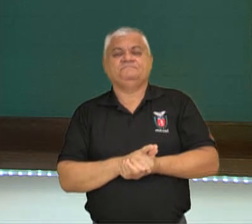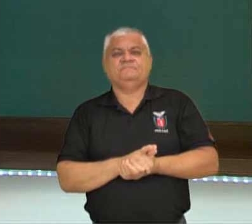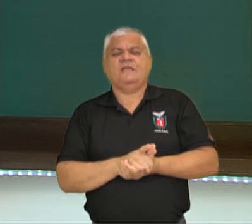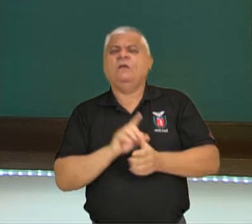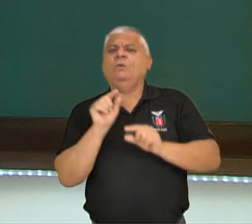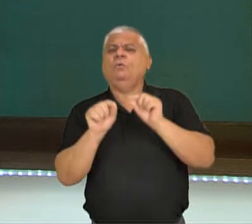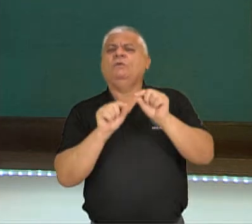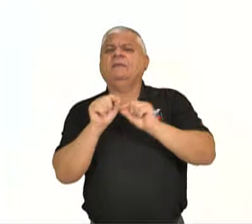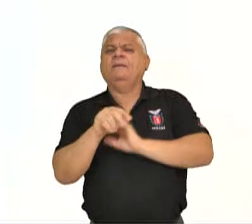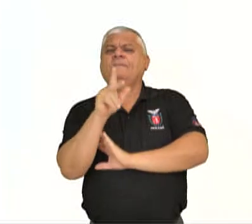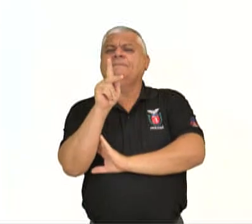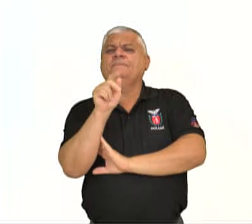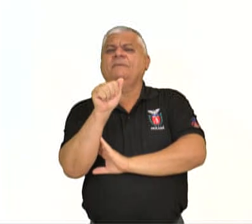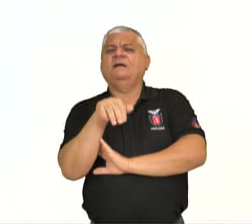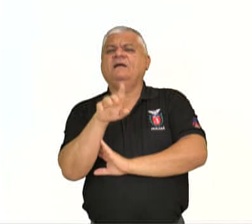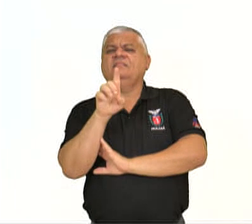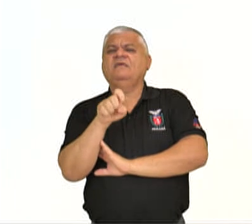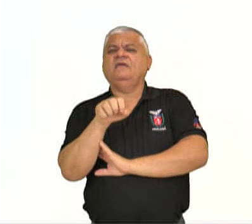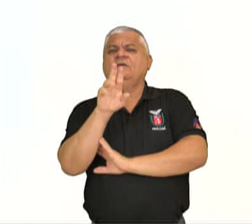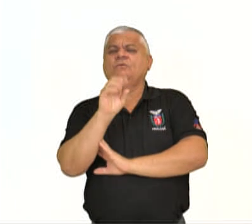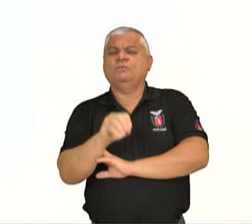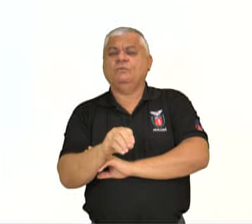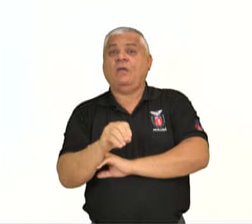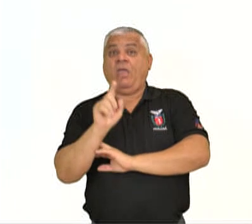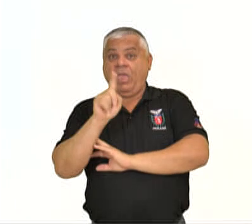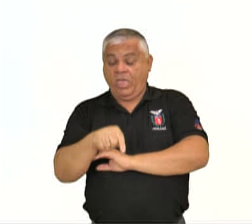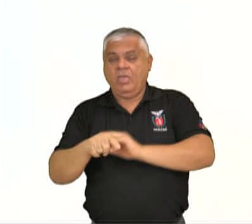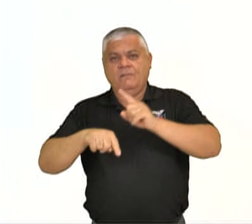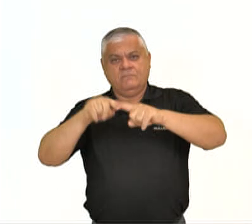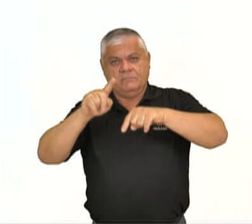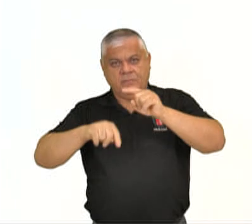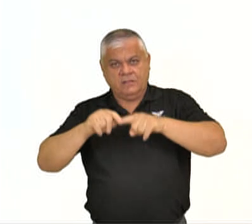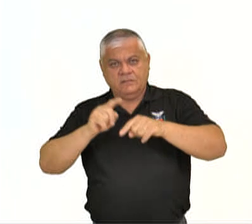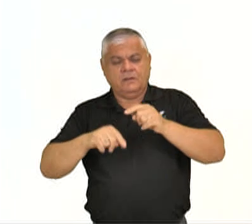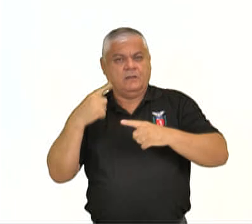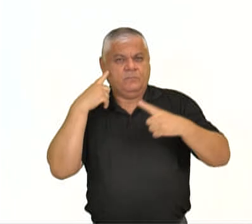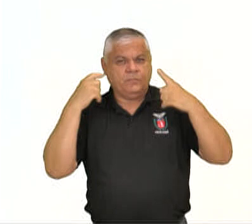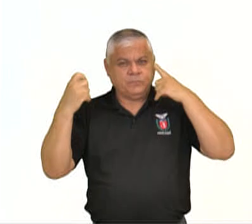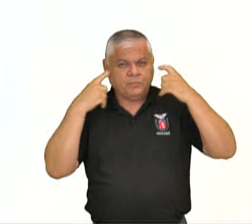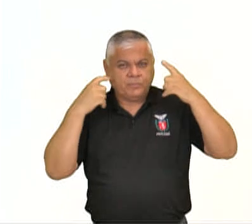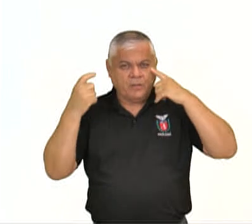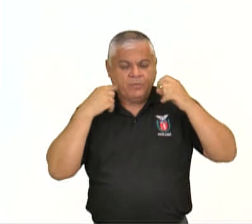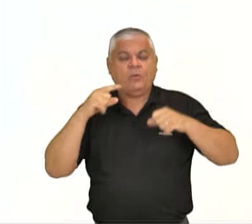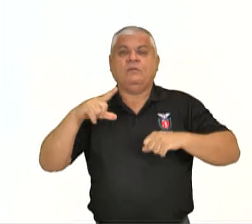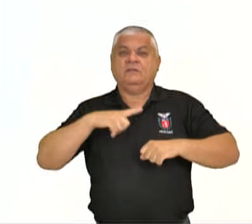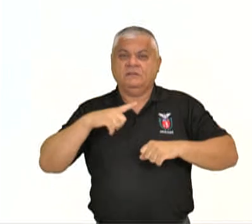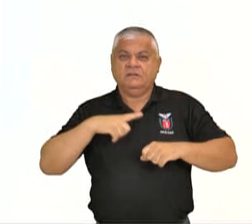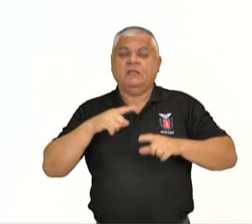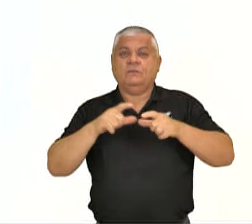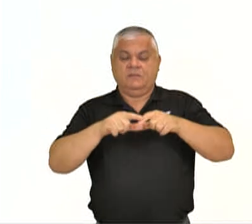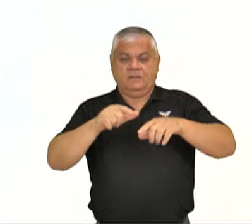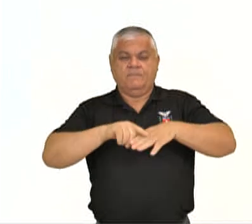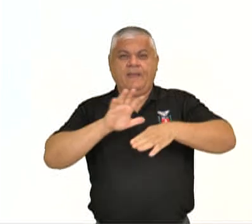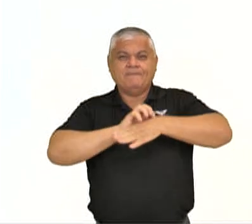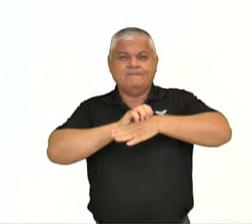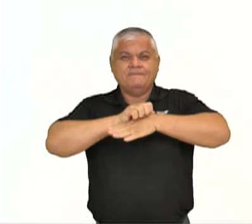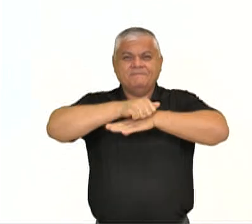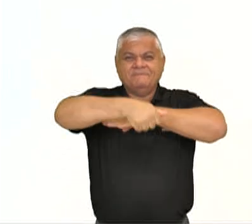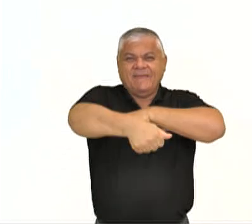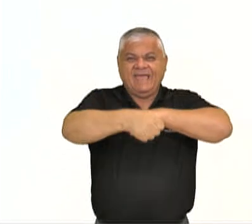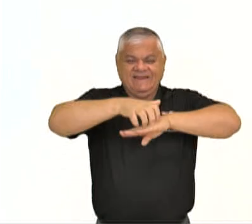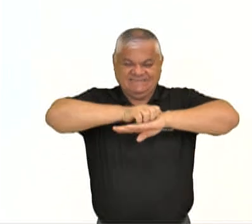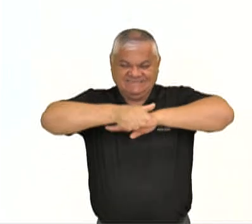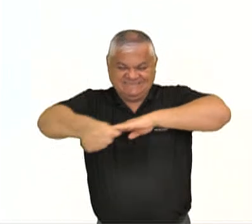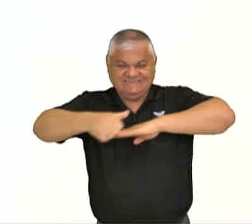que é o pandeiro? O pandeiro é um tipo de instrumento musical de percussão que consiste numa pele